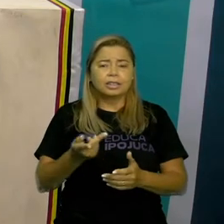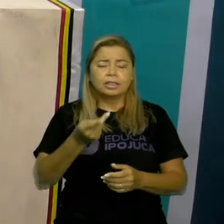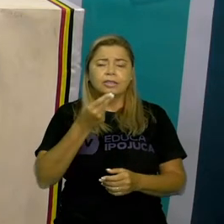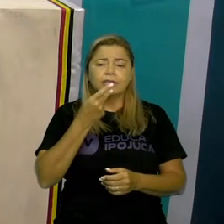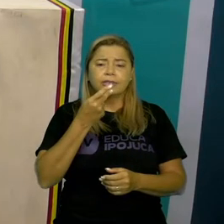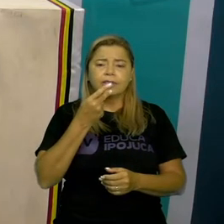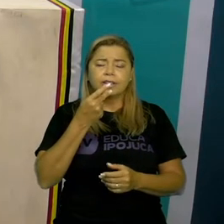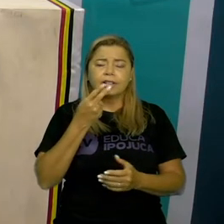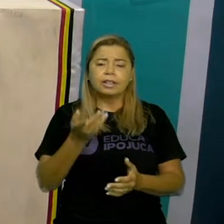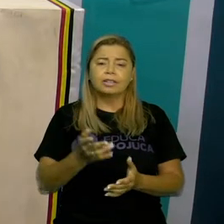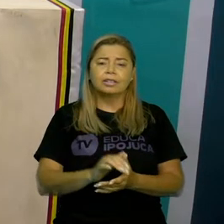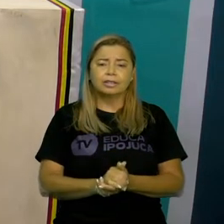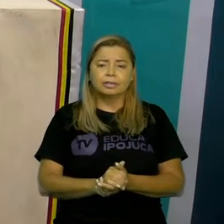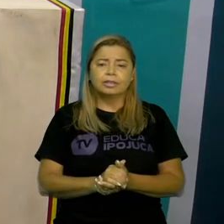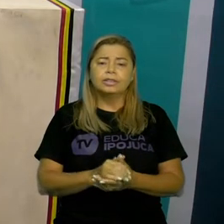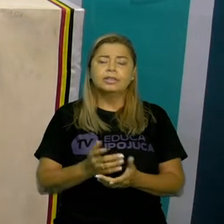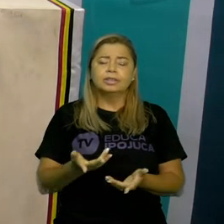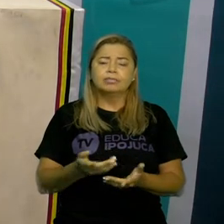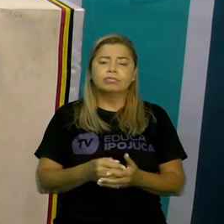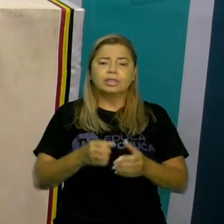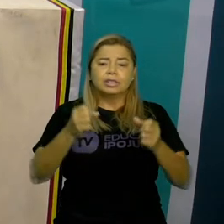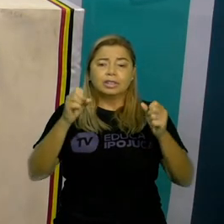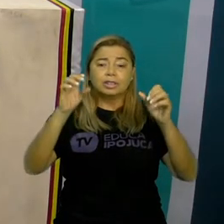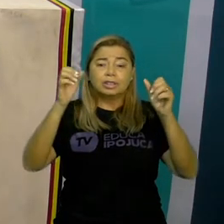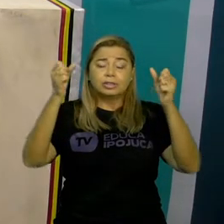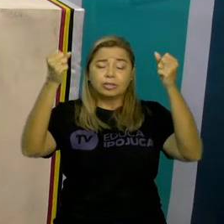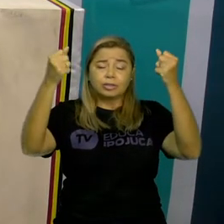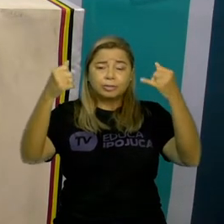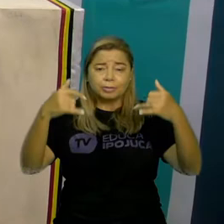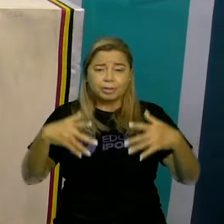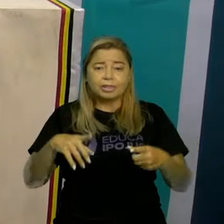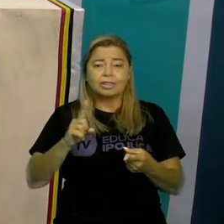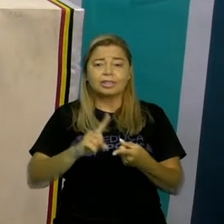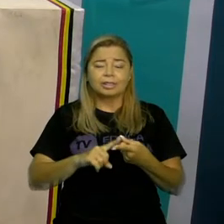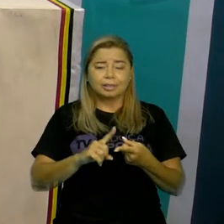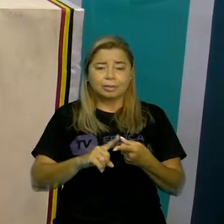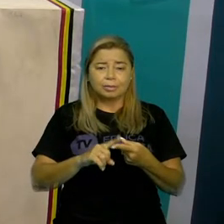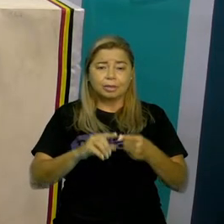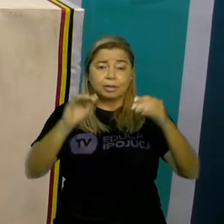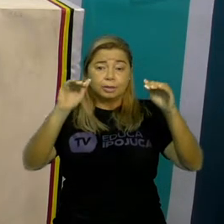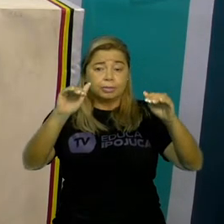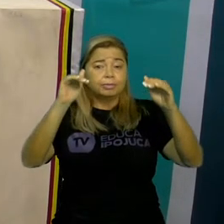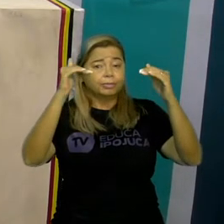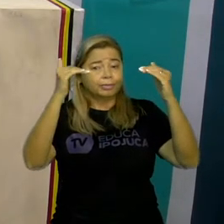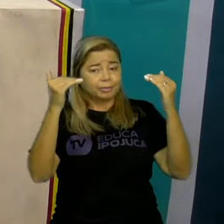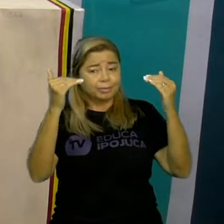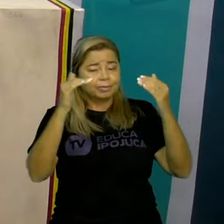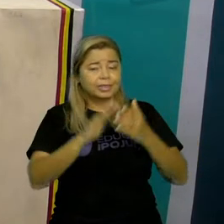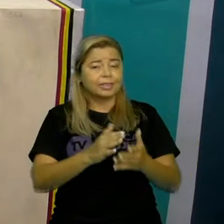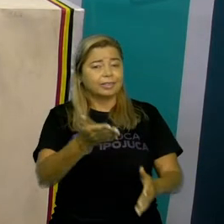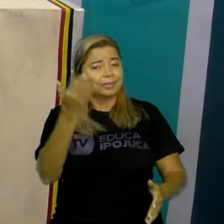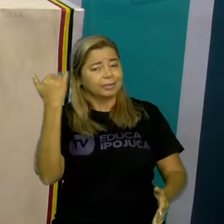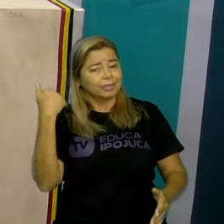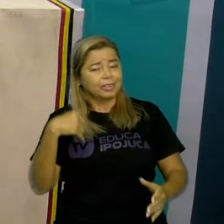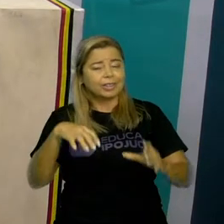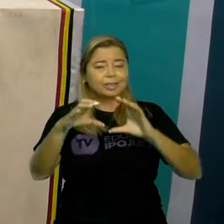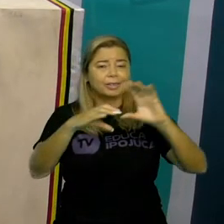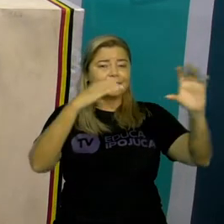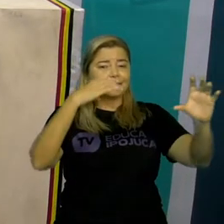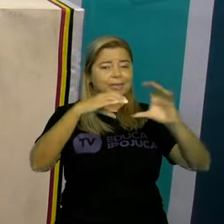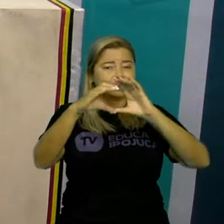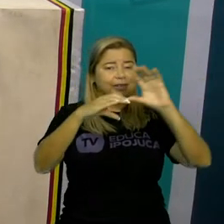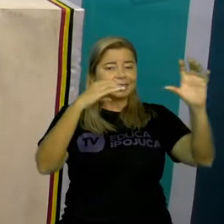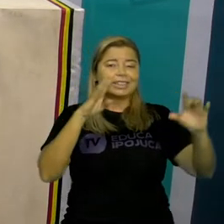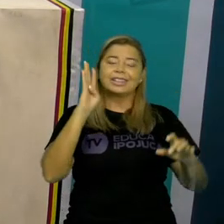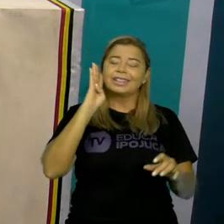falar sobre isso também. E a tia quer que vocês observem bem direitinho. E vamos lá para essa musiquinha bem legal